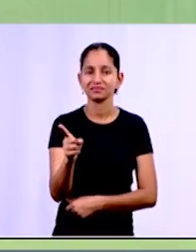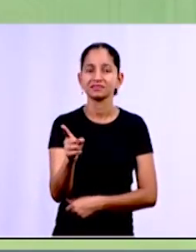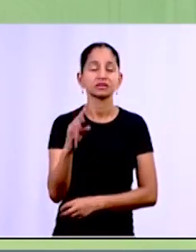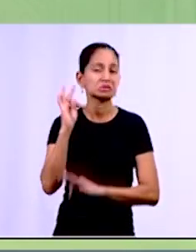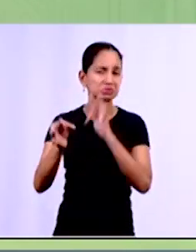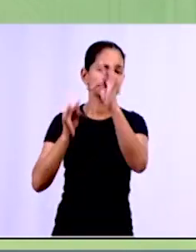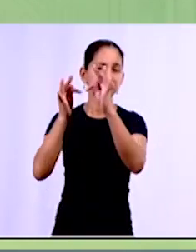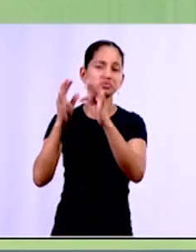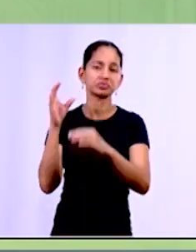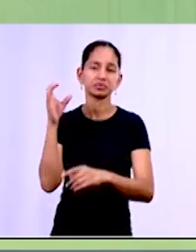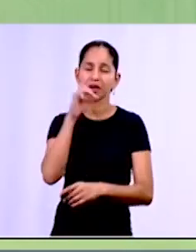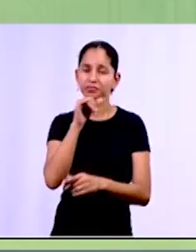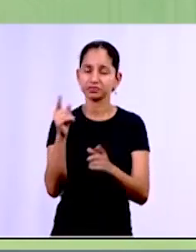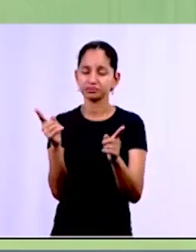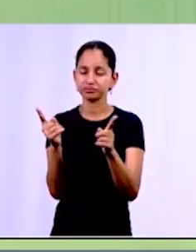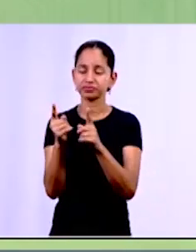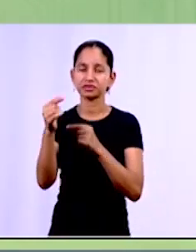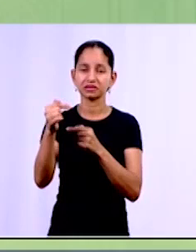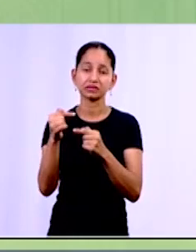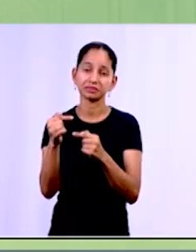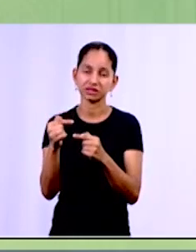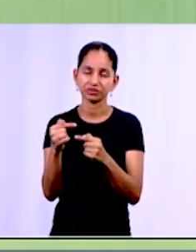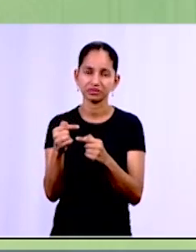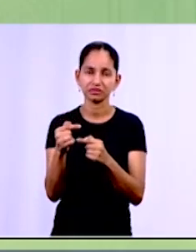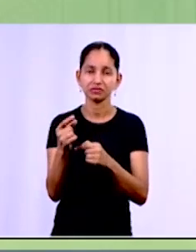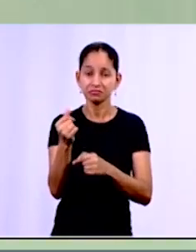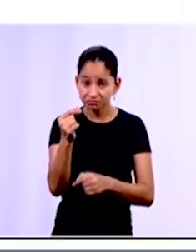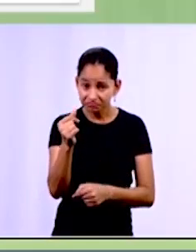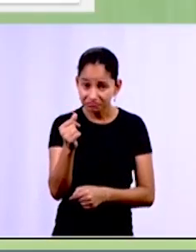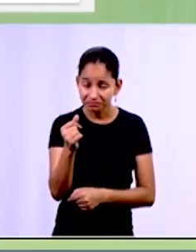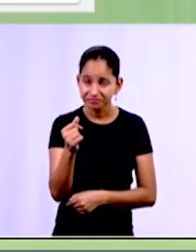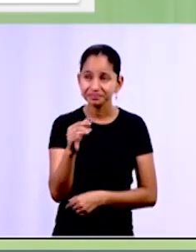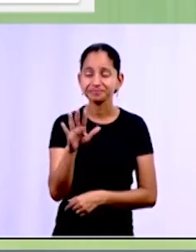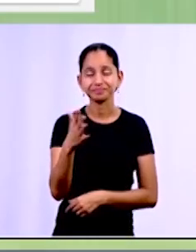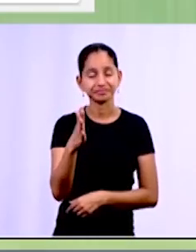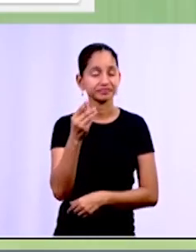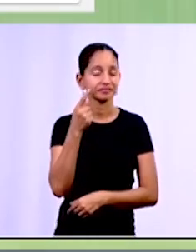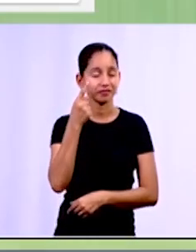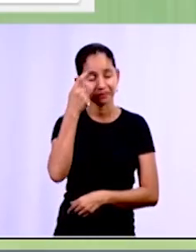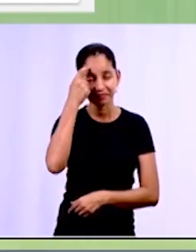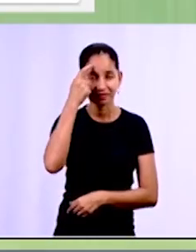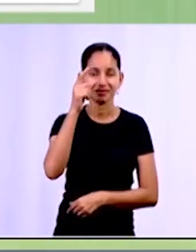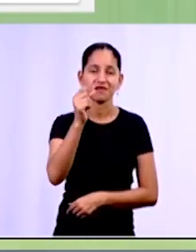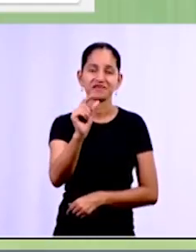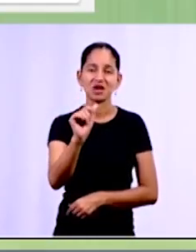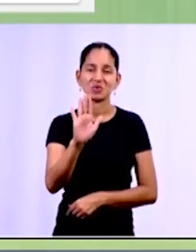Tecnologia diminuindo. E esse computador não é barato, gente. Vamos imaginar um valor aqui.